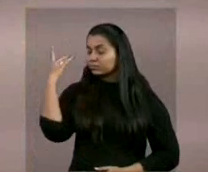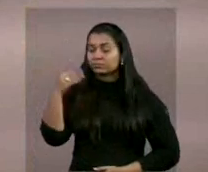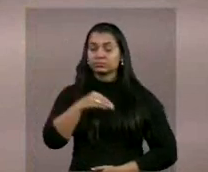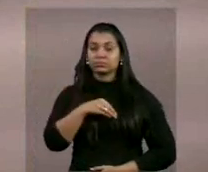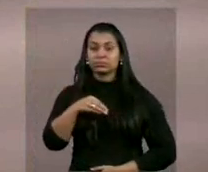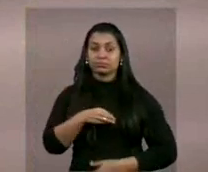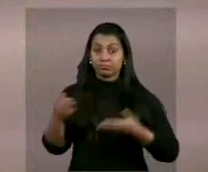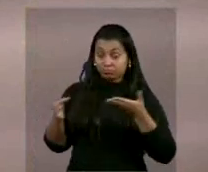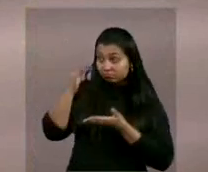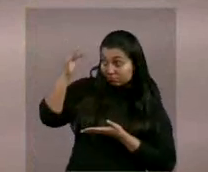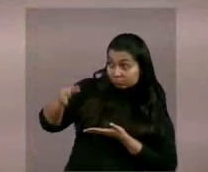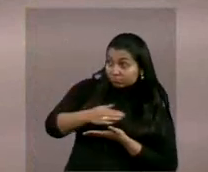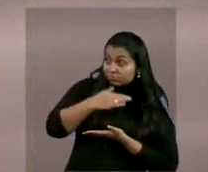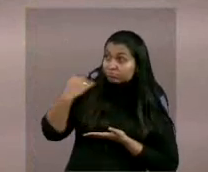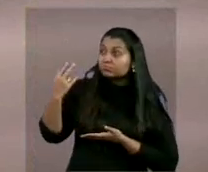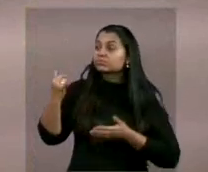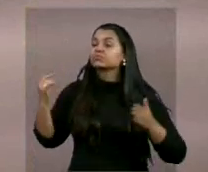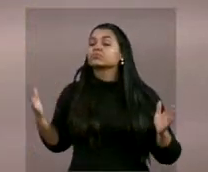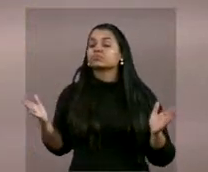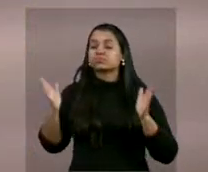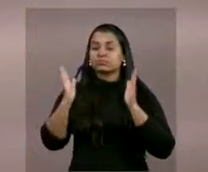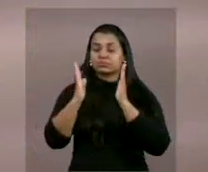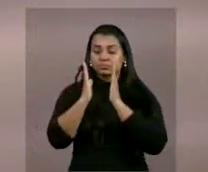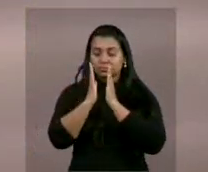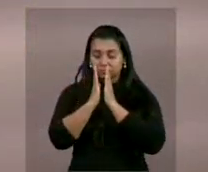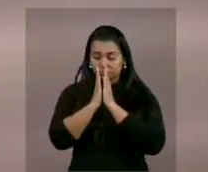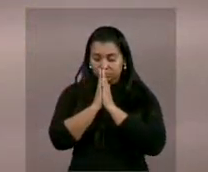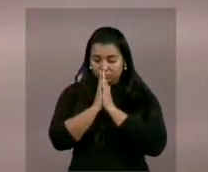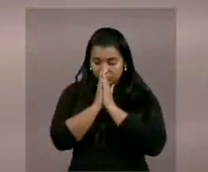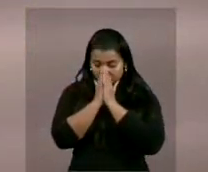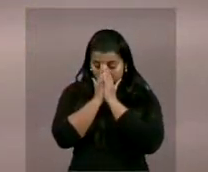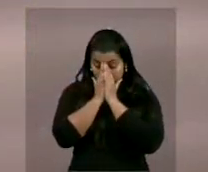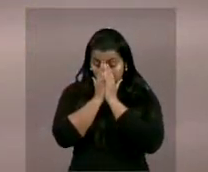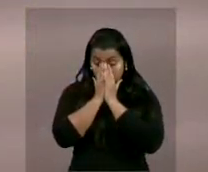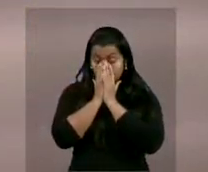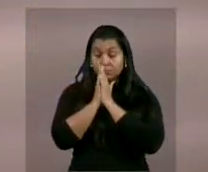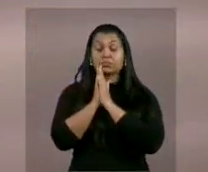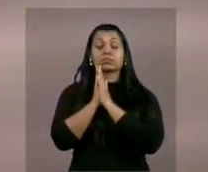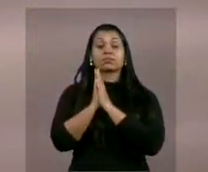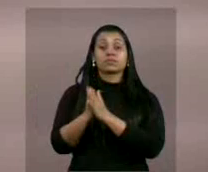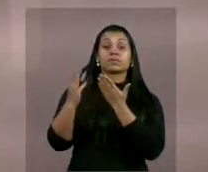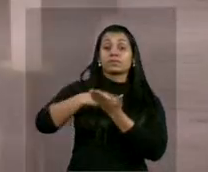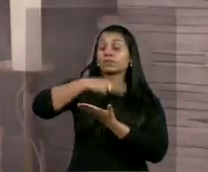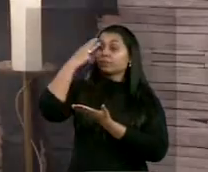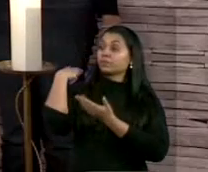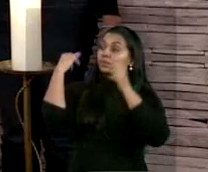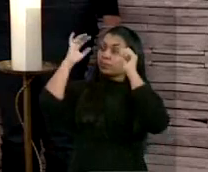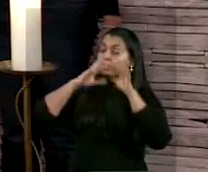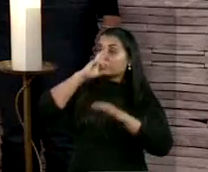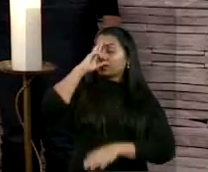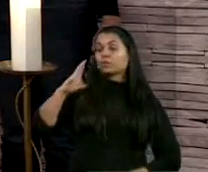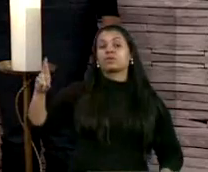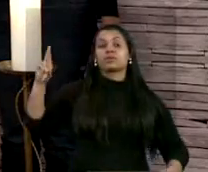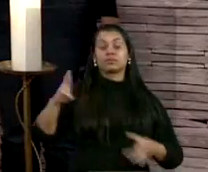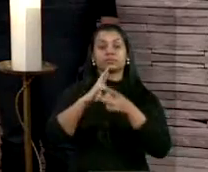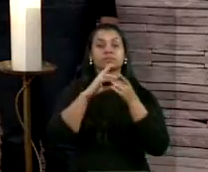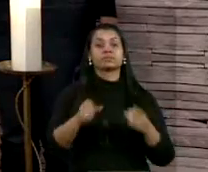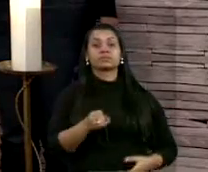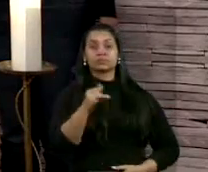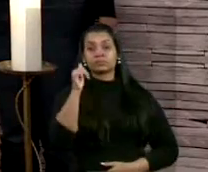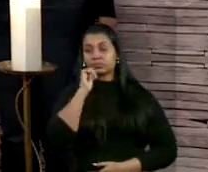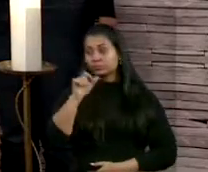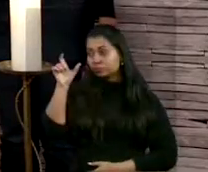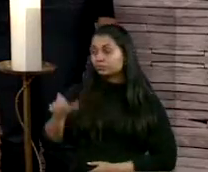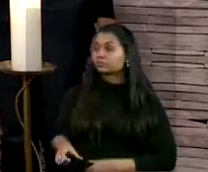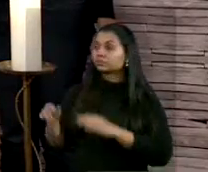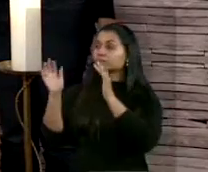Deus, rogai por nós, pecadores, agora e na hora de nossa morte. Amém. Ave Maria, cheia de graça,